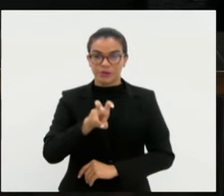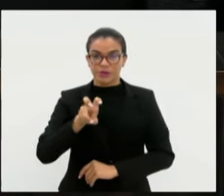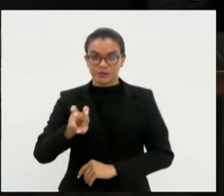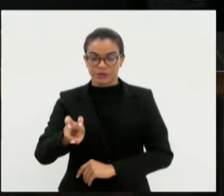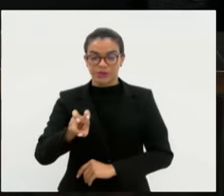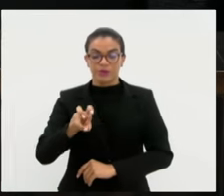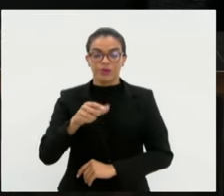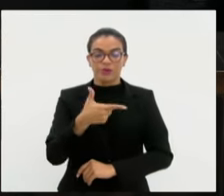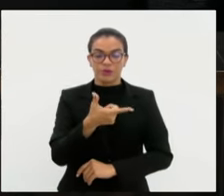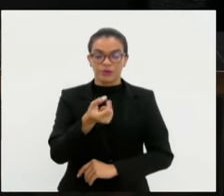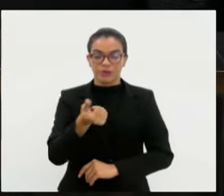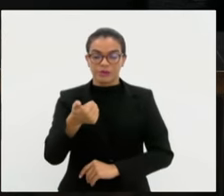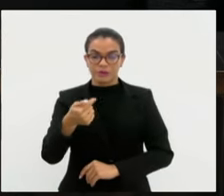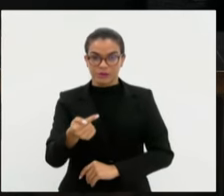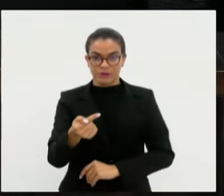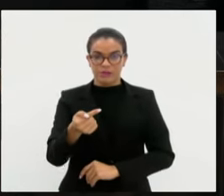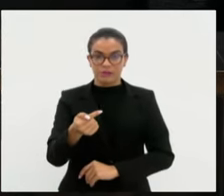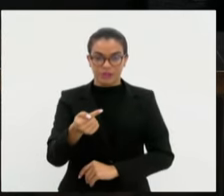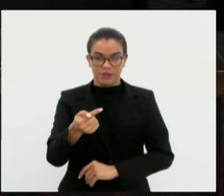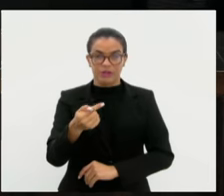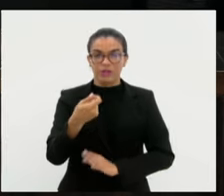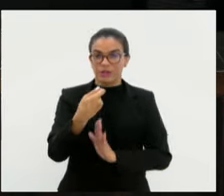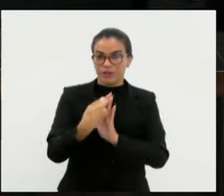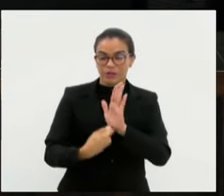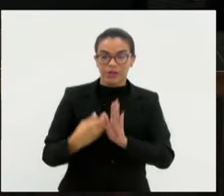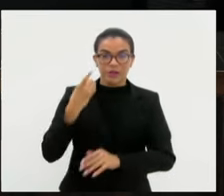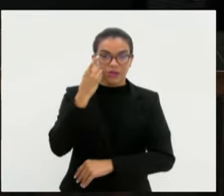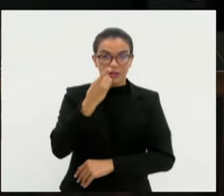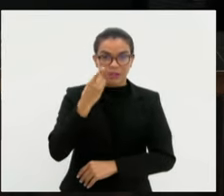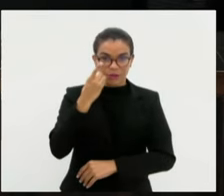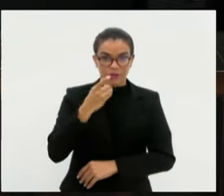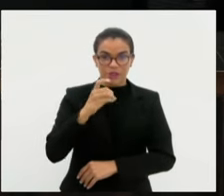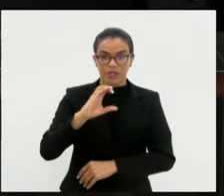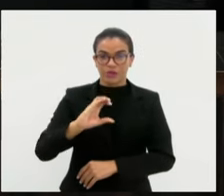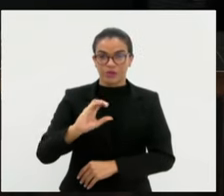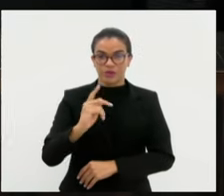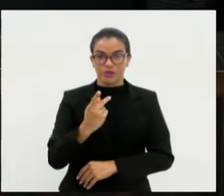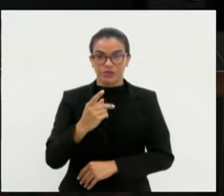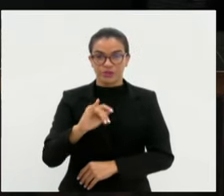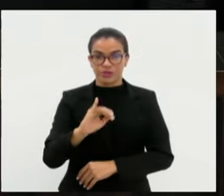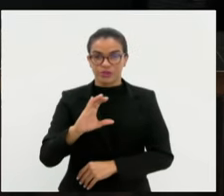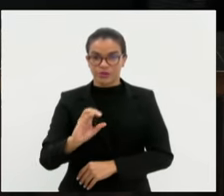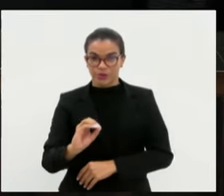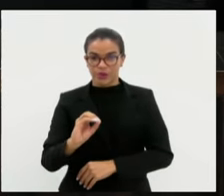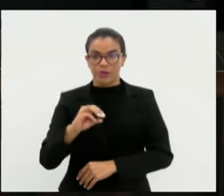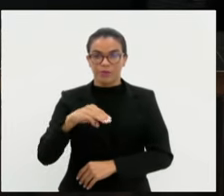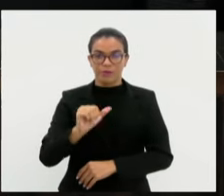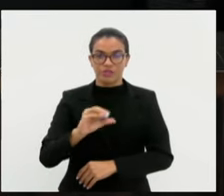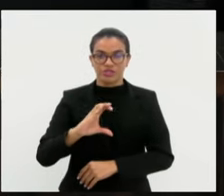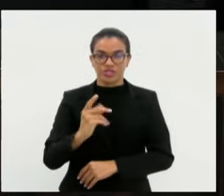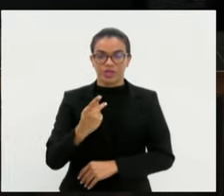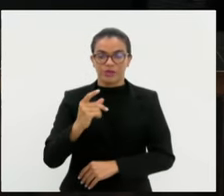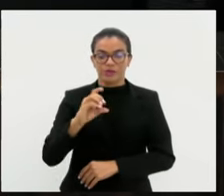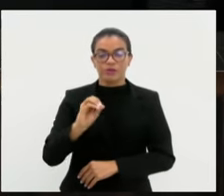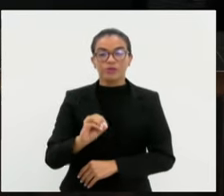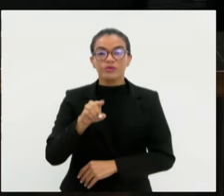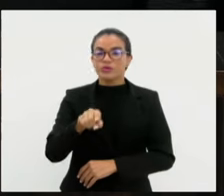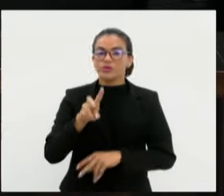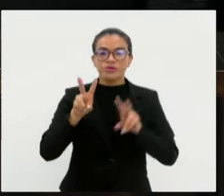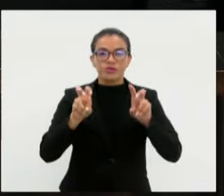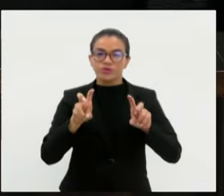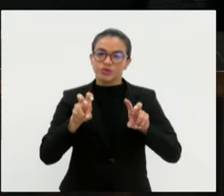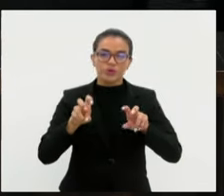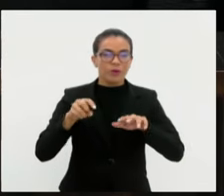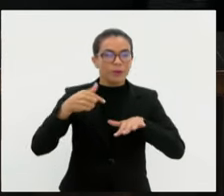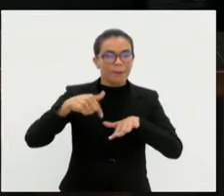3.355 de 2017, de autoria do deputado Chico Machado, que dispõe sobre os meios de